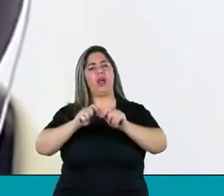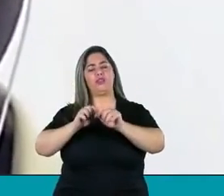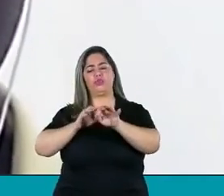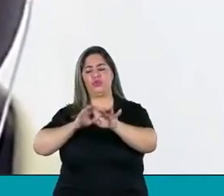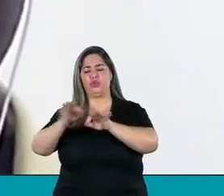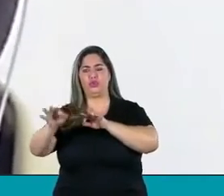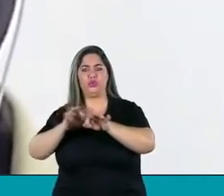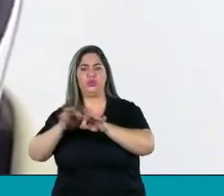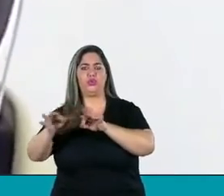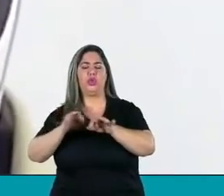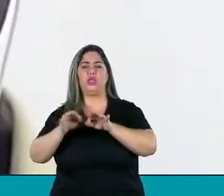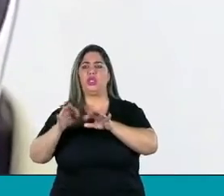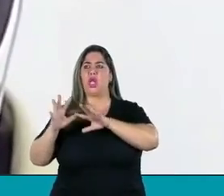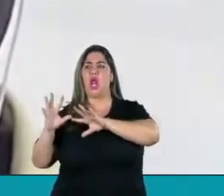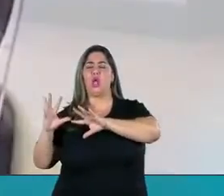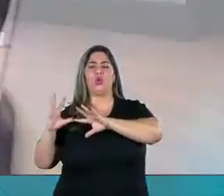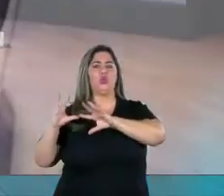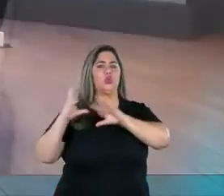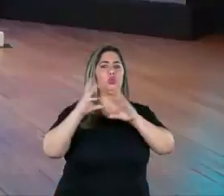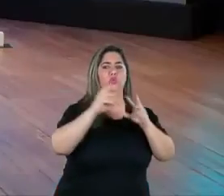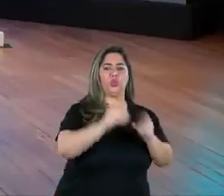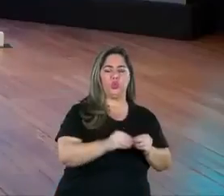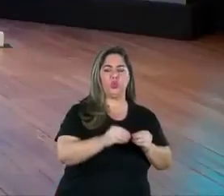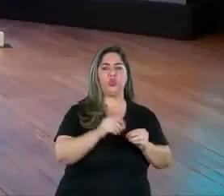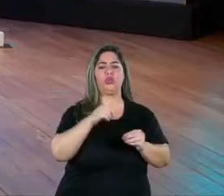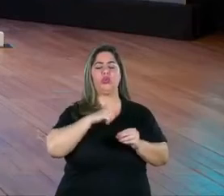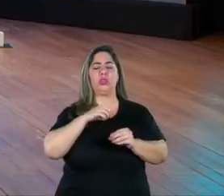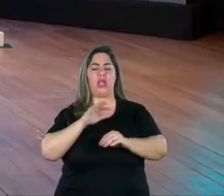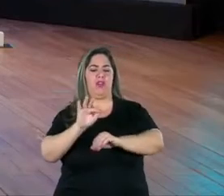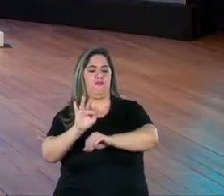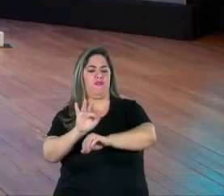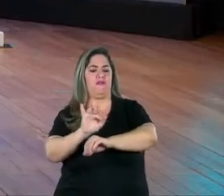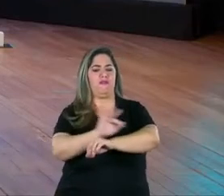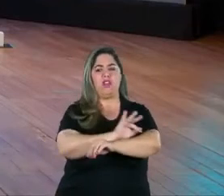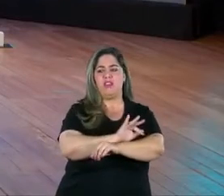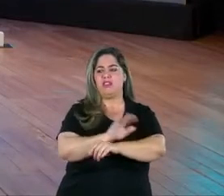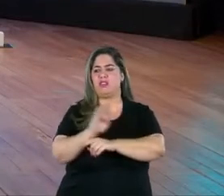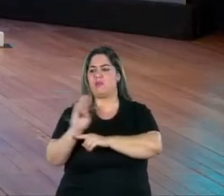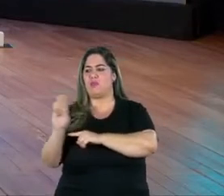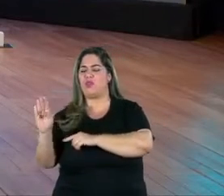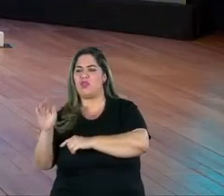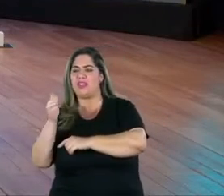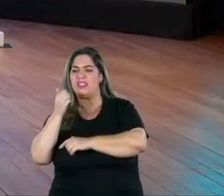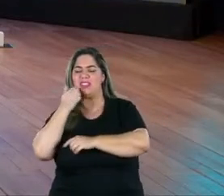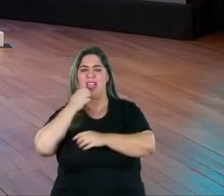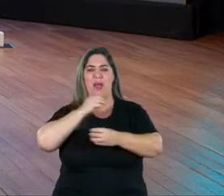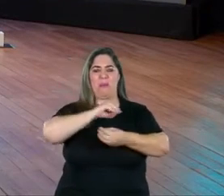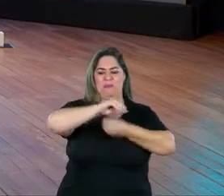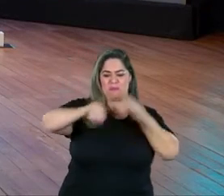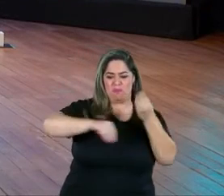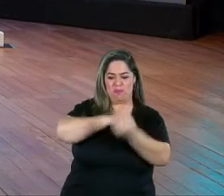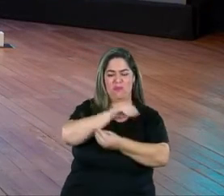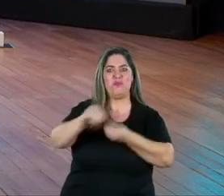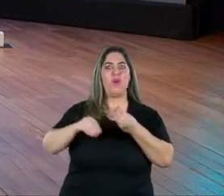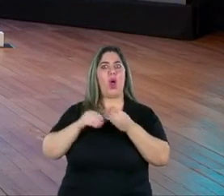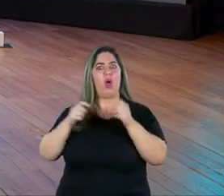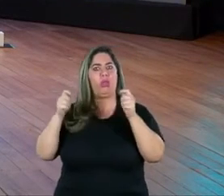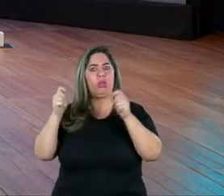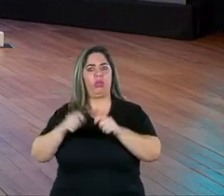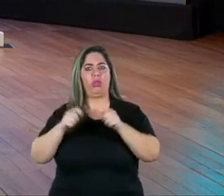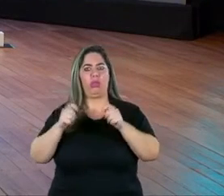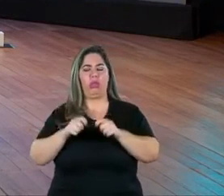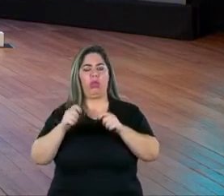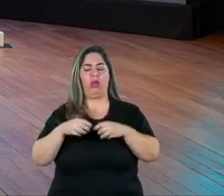dos elos estruturais existentes entre a física e a biologia. Os eixos estruturais da